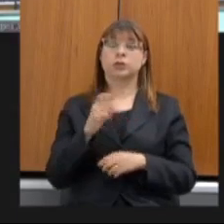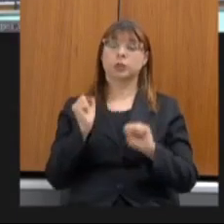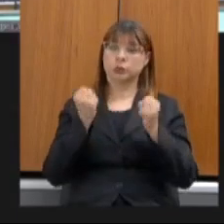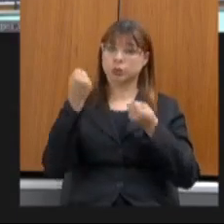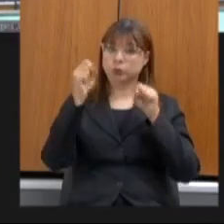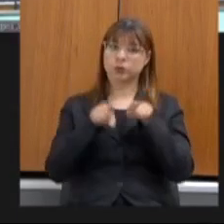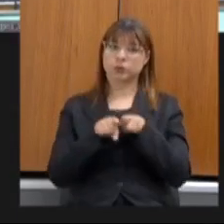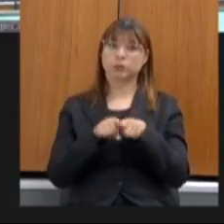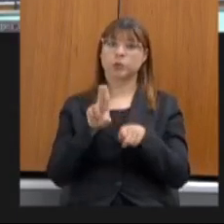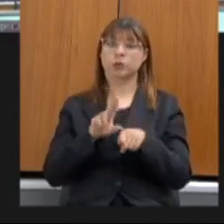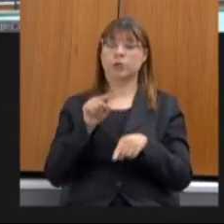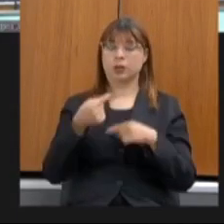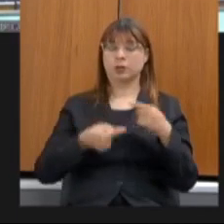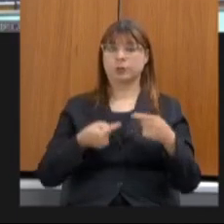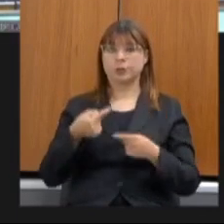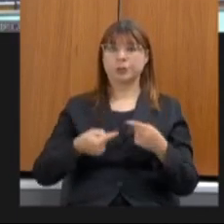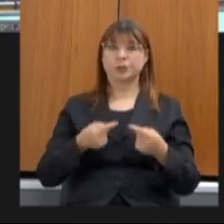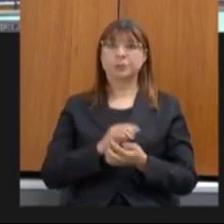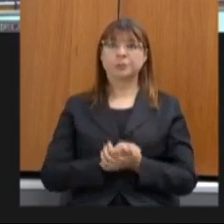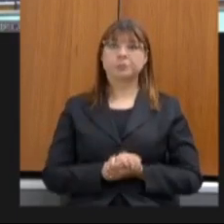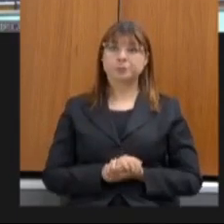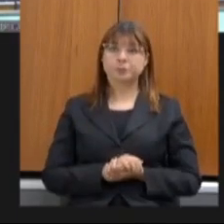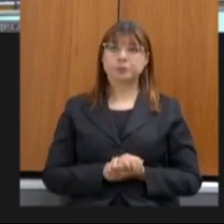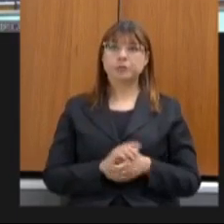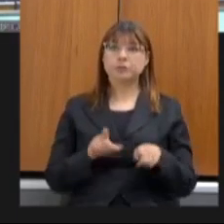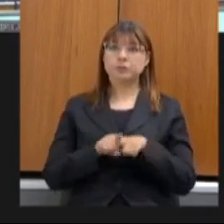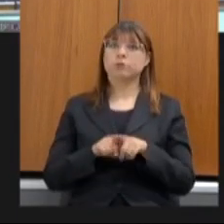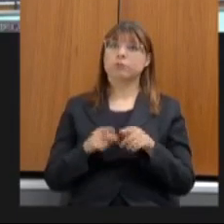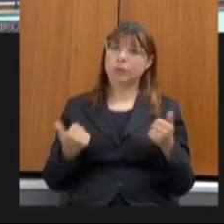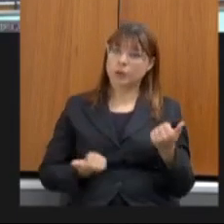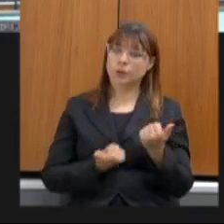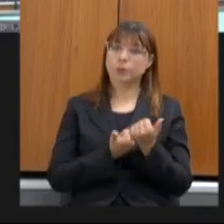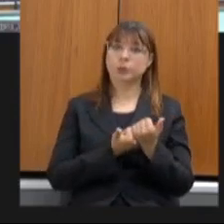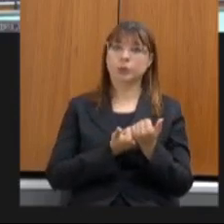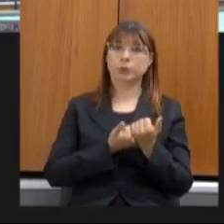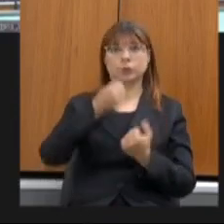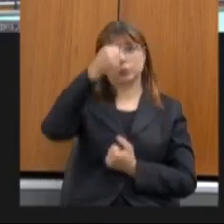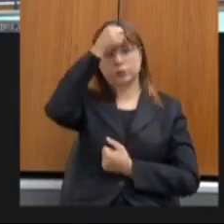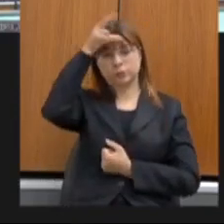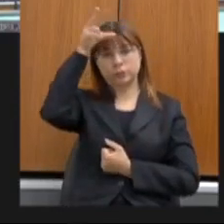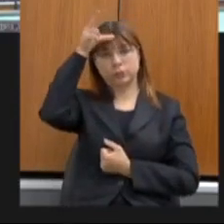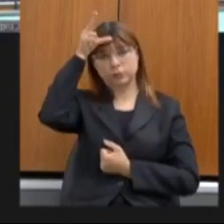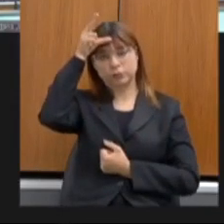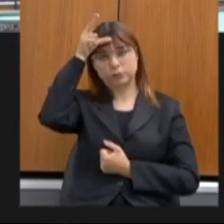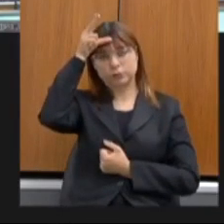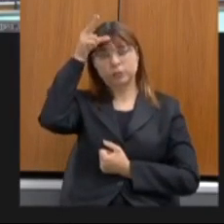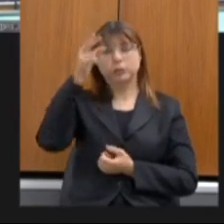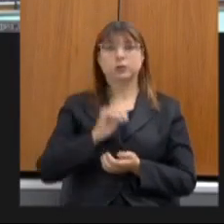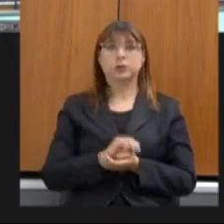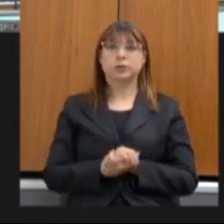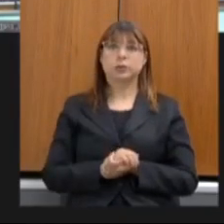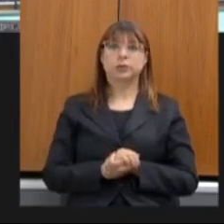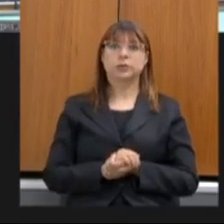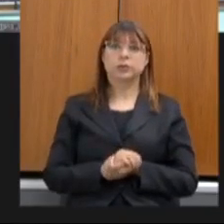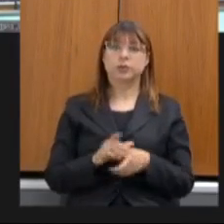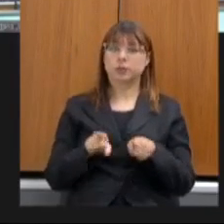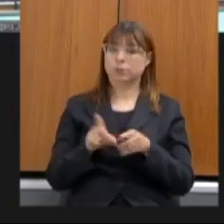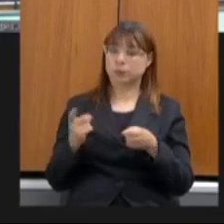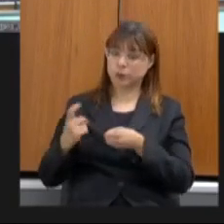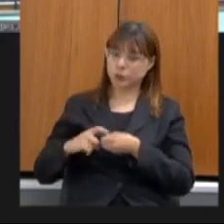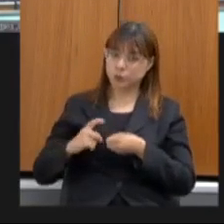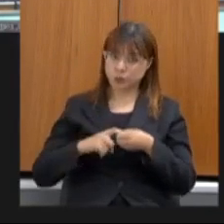também temos é suporte a prefeituras né em planos diretores e também